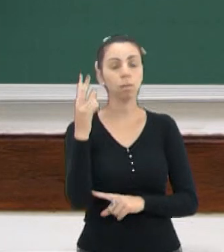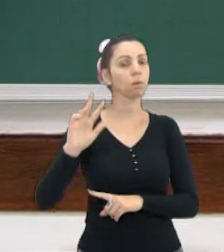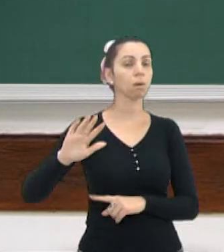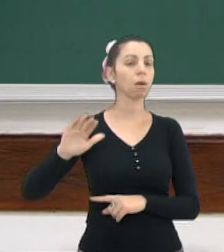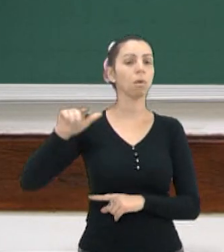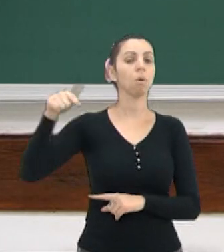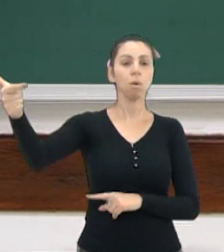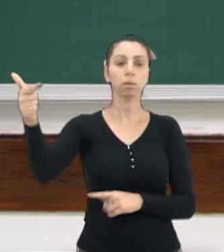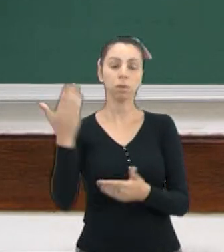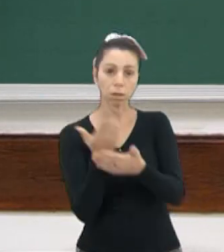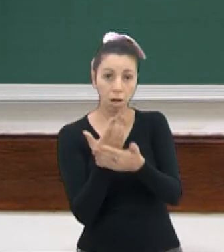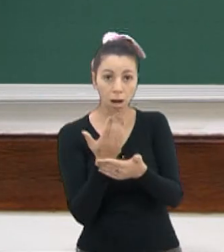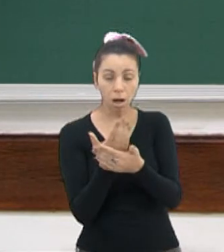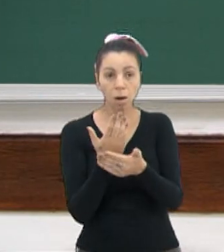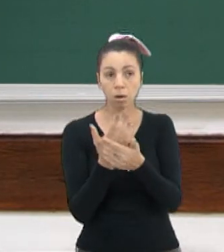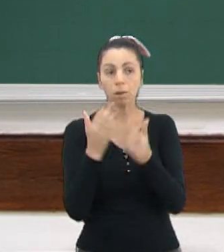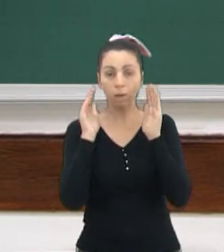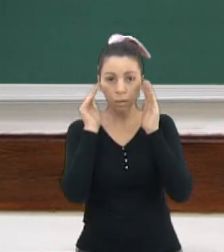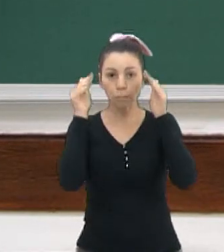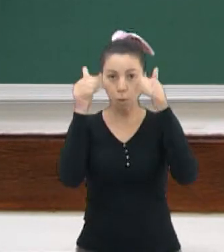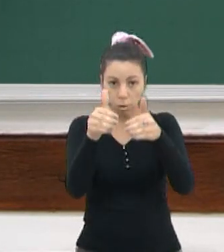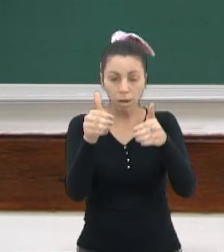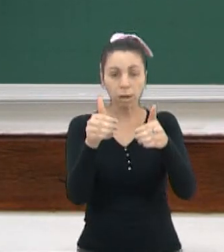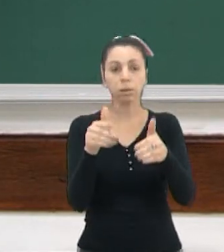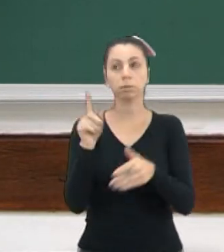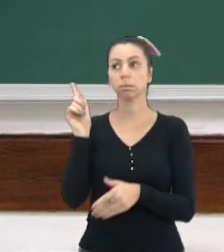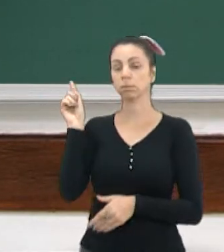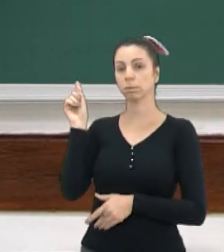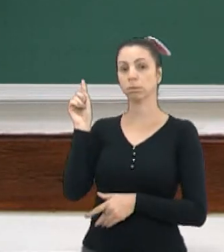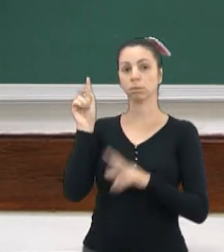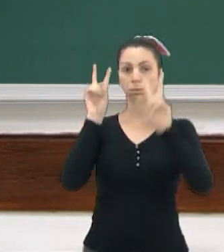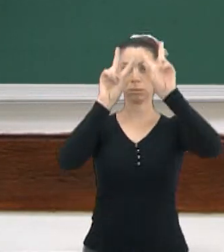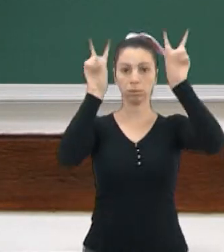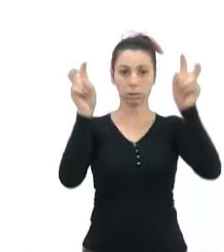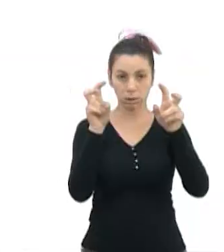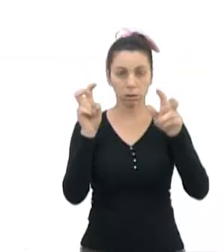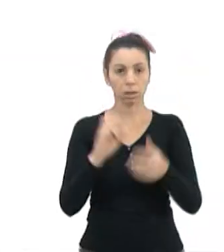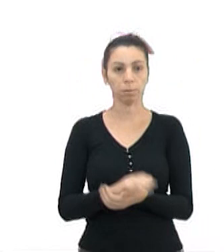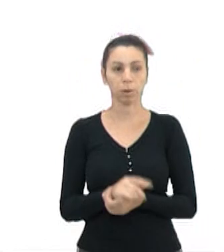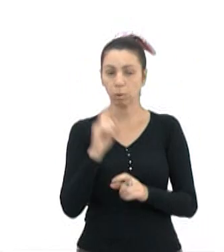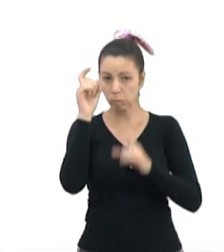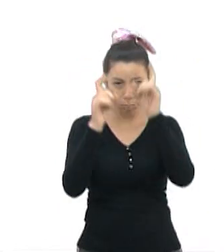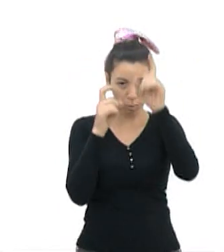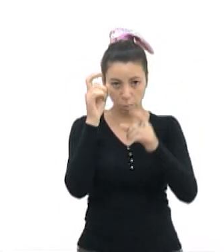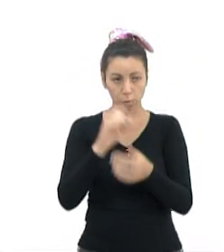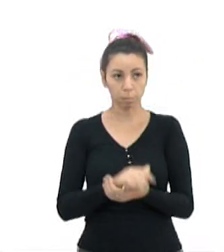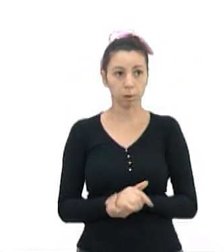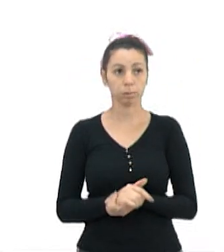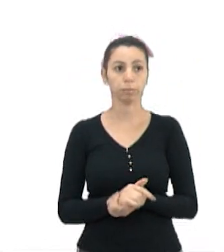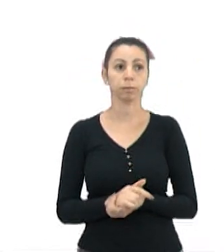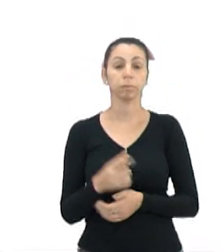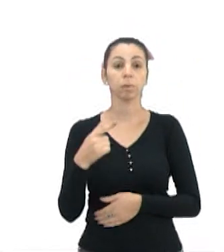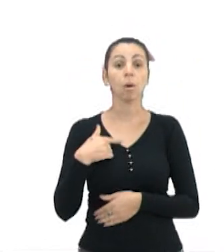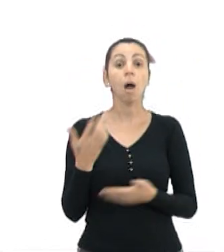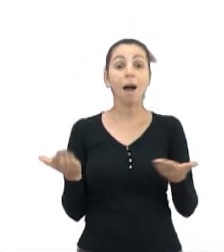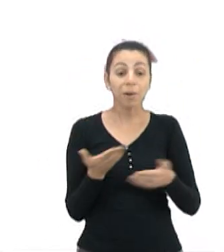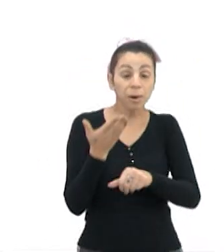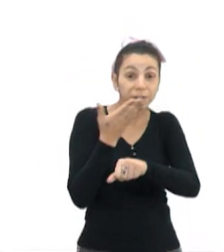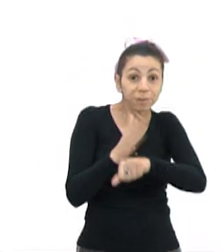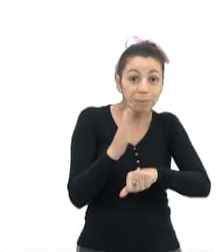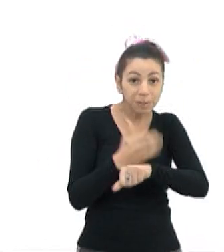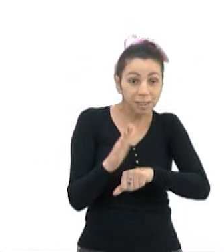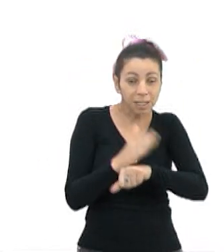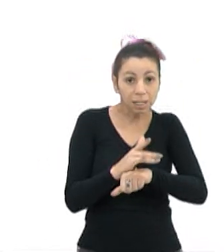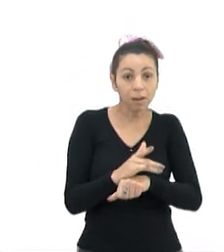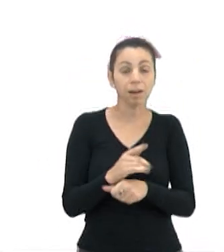ênfase, então não se preocupem. Olha lá, expressões e cálculos algébricos. Vamos pôr em prática. Esse